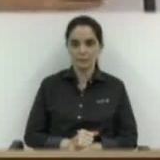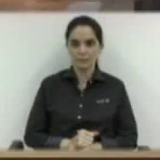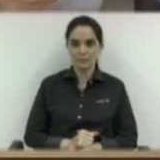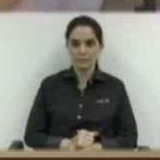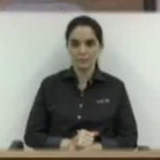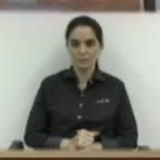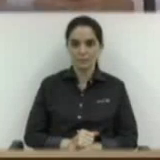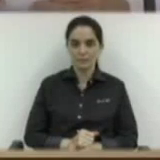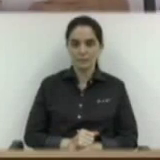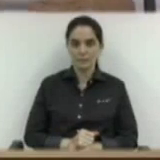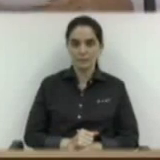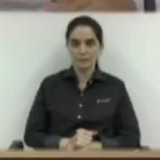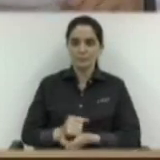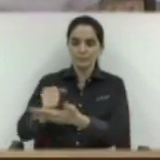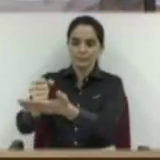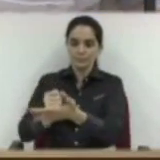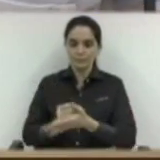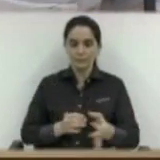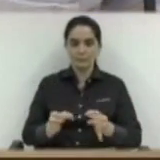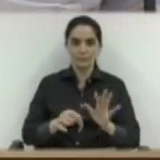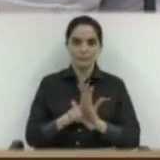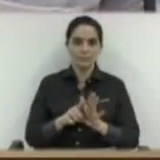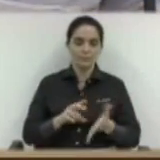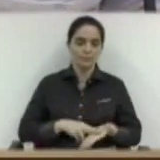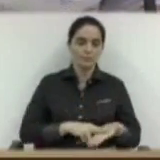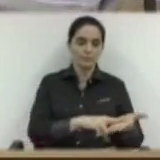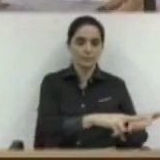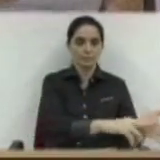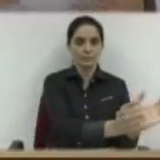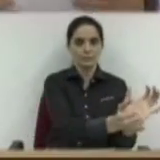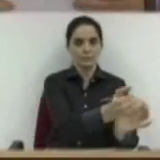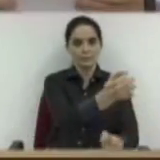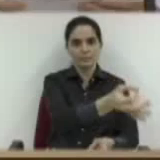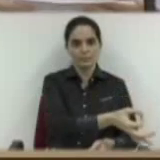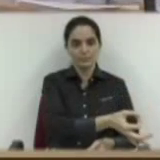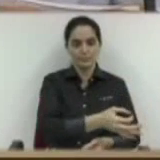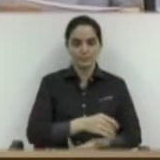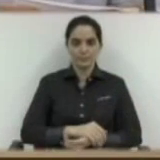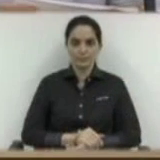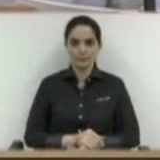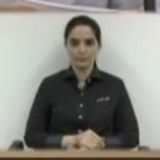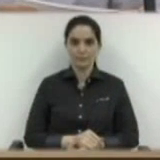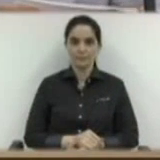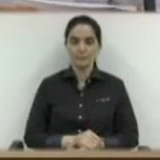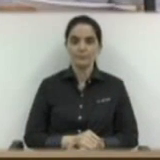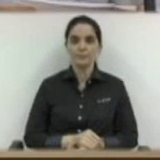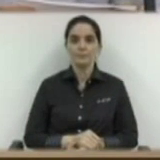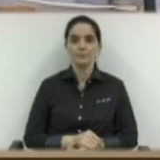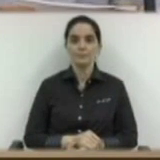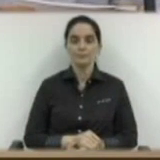Esta presidência recebe o projeto de lei e encaminha às comissões competentes.